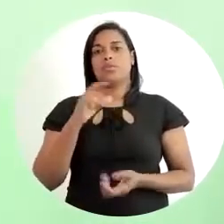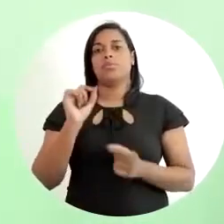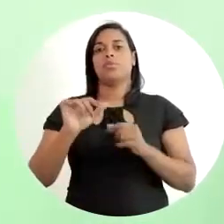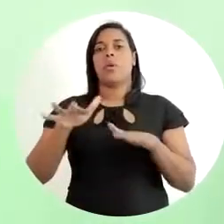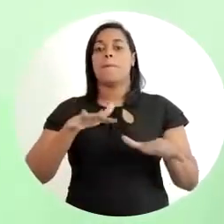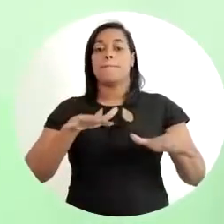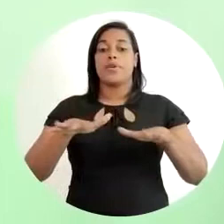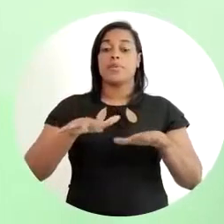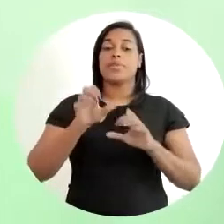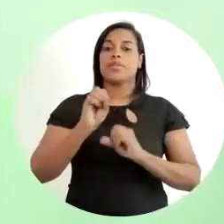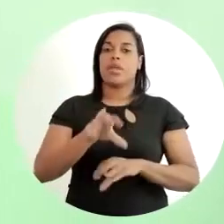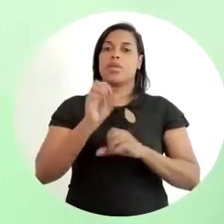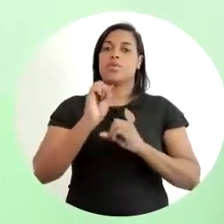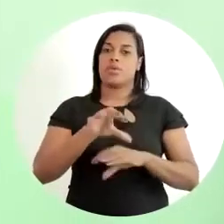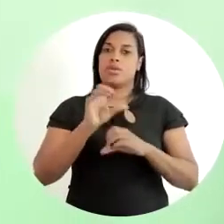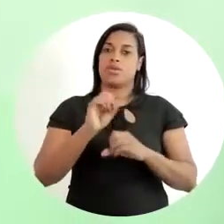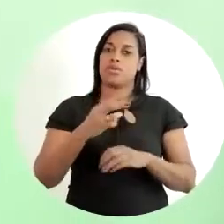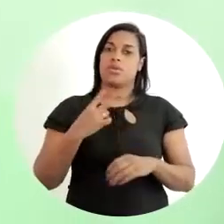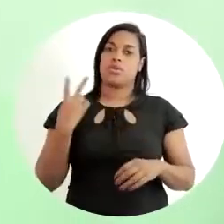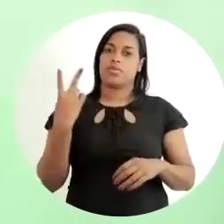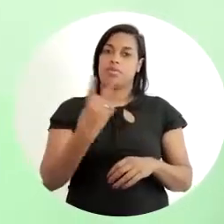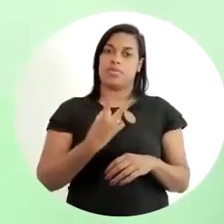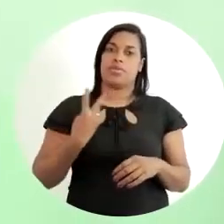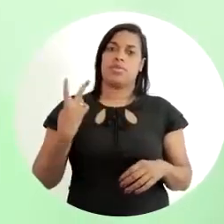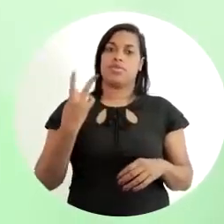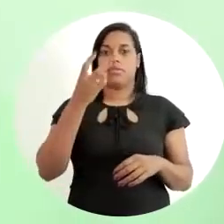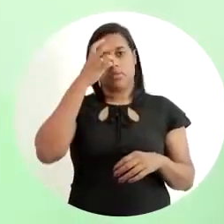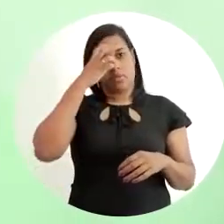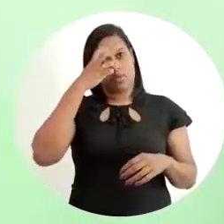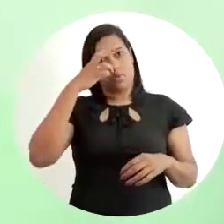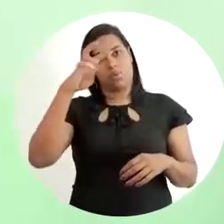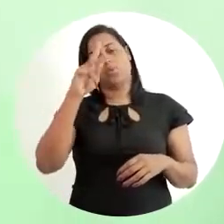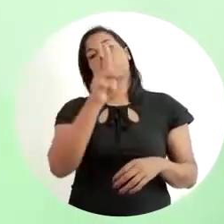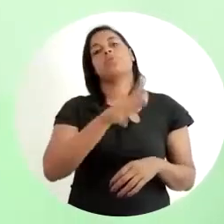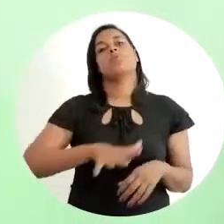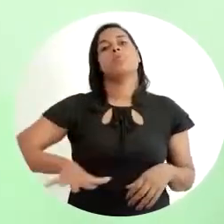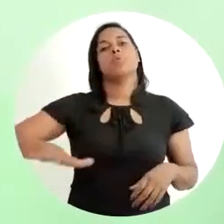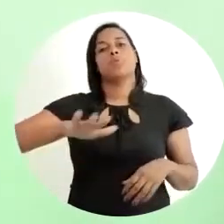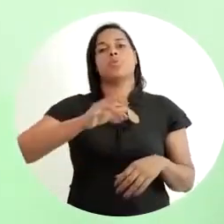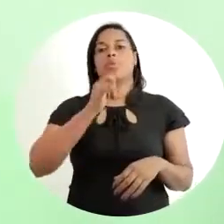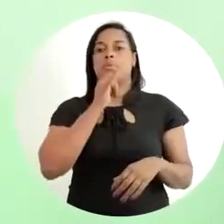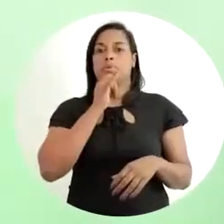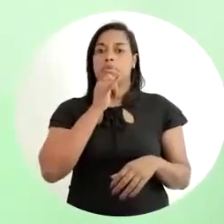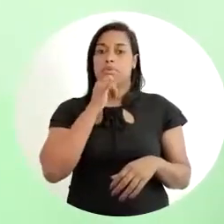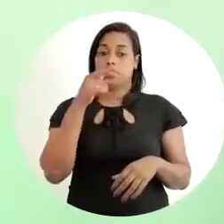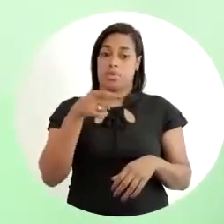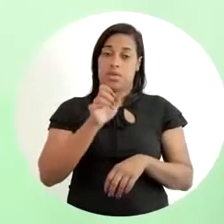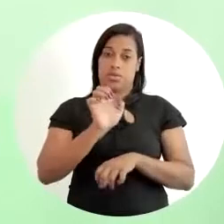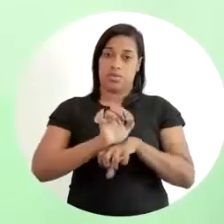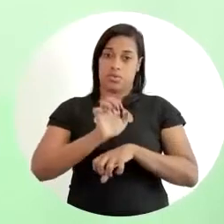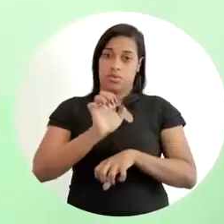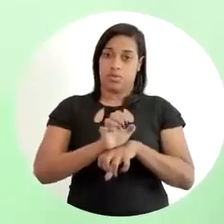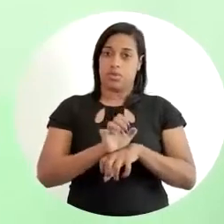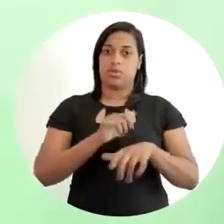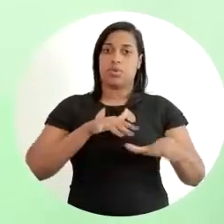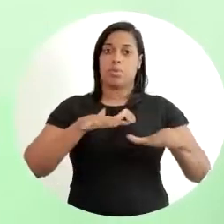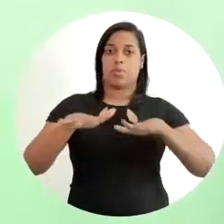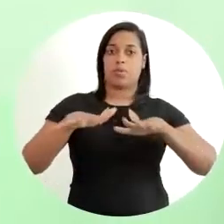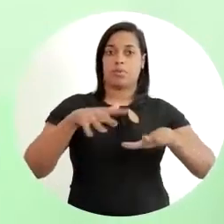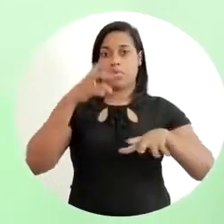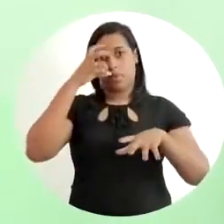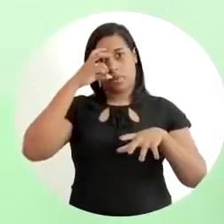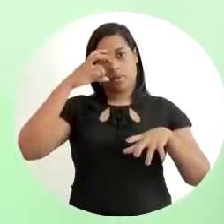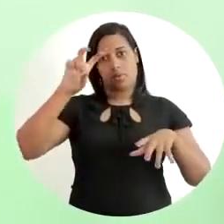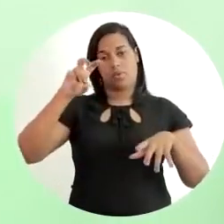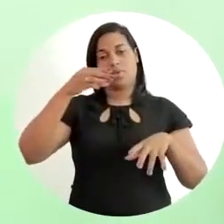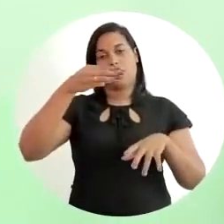um movimento de educação que valoriza a cultura popular. A exemplo aqui do nosso estado, o